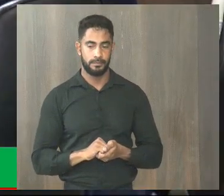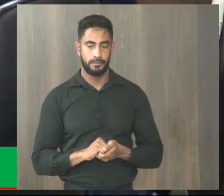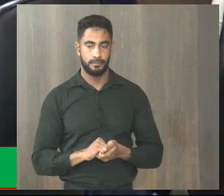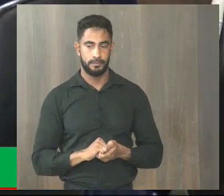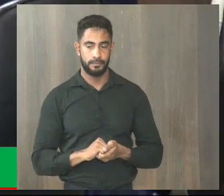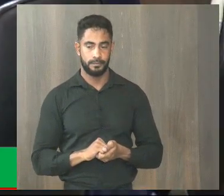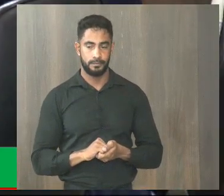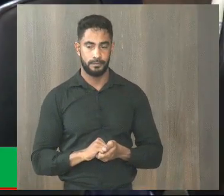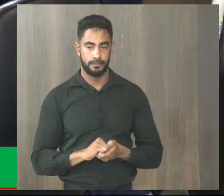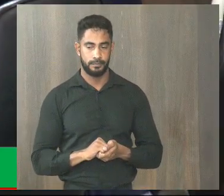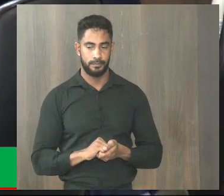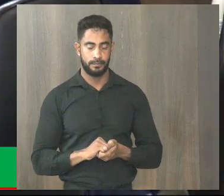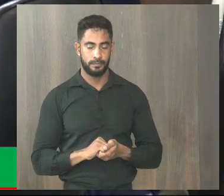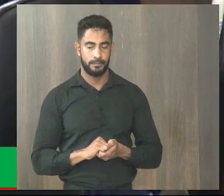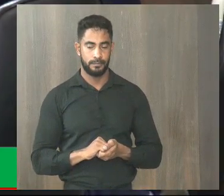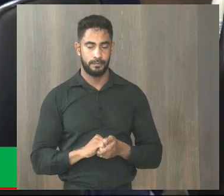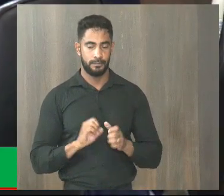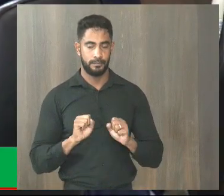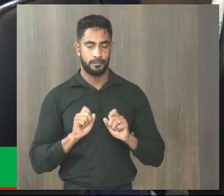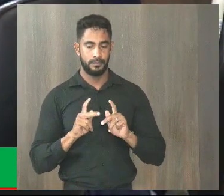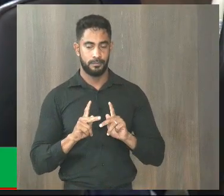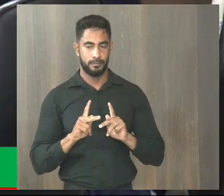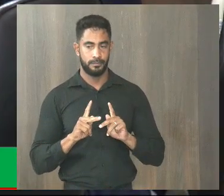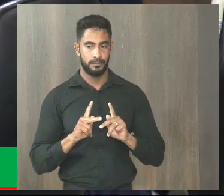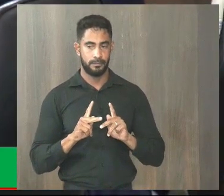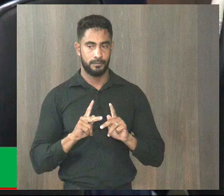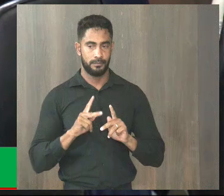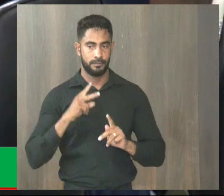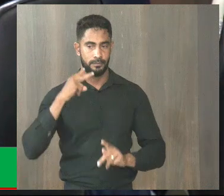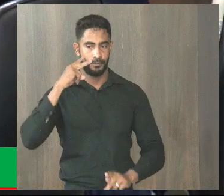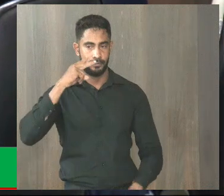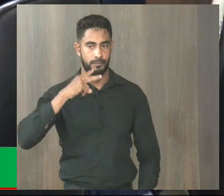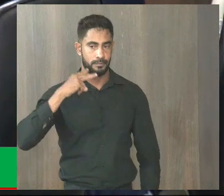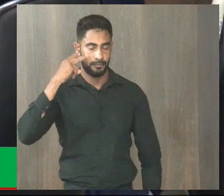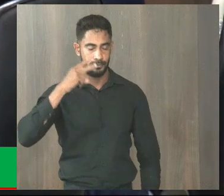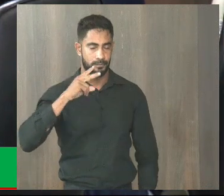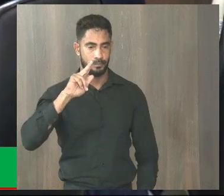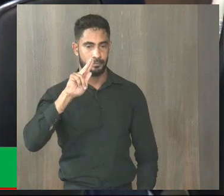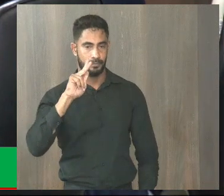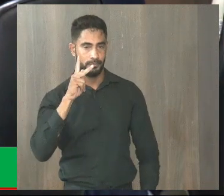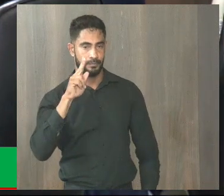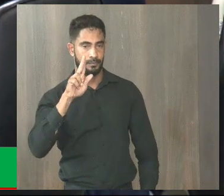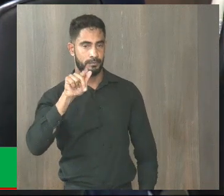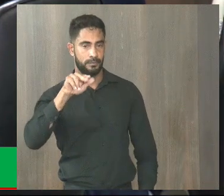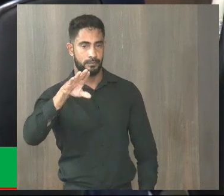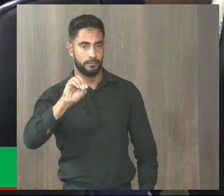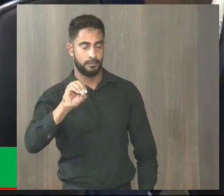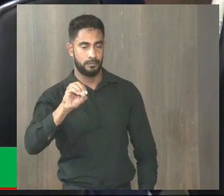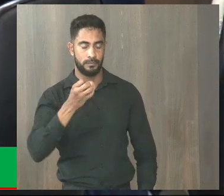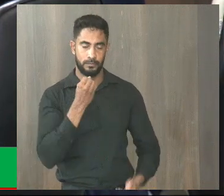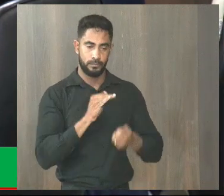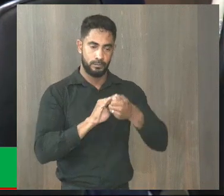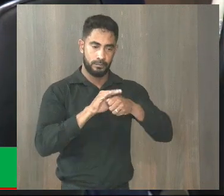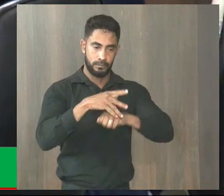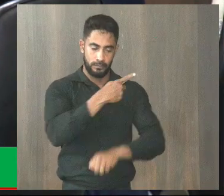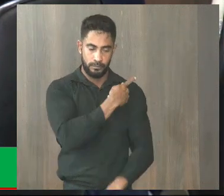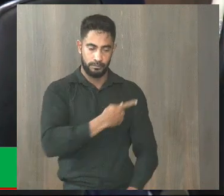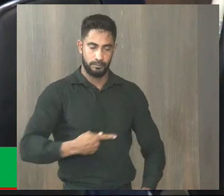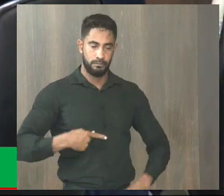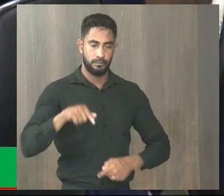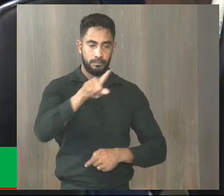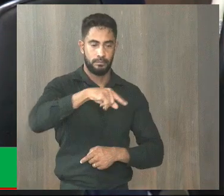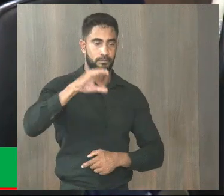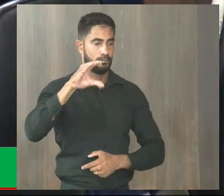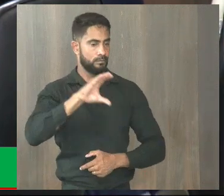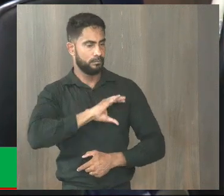Palavra, presidente. Ok, com a palavra, quem pediu a palavra agora? Com a palavra, vereador Hugo. Boa noite, presidente, caros